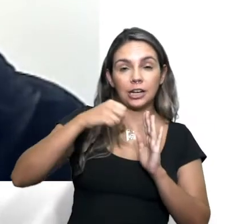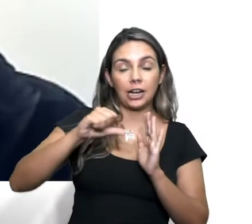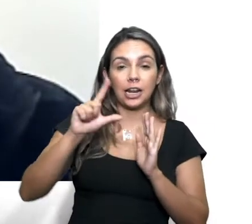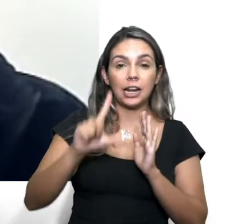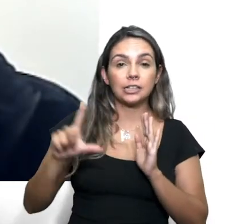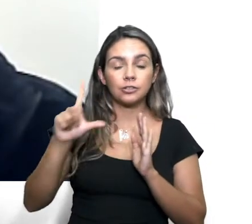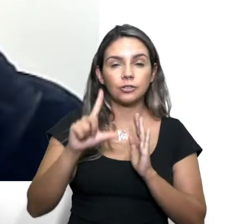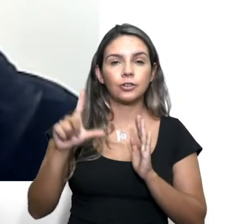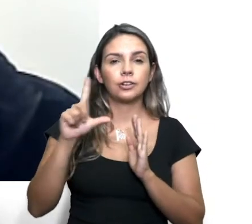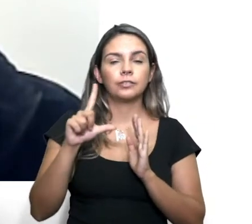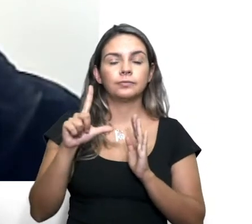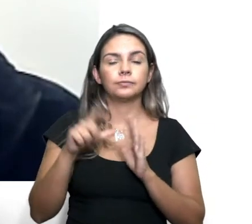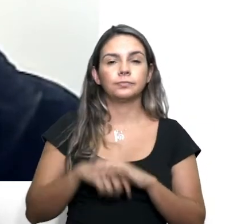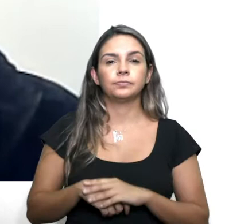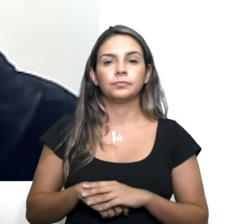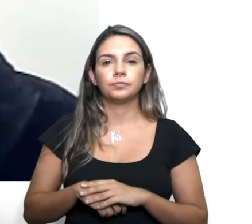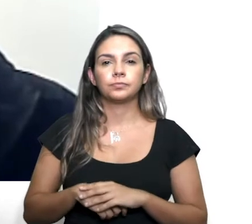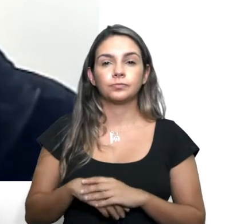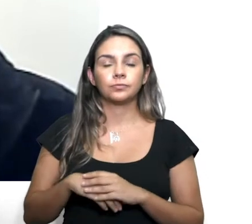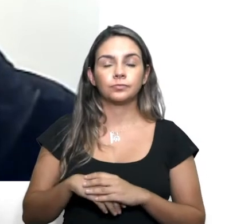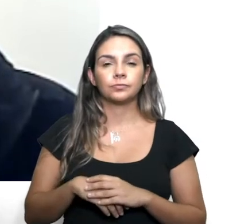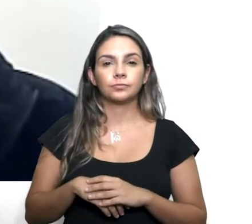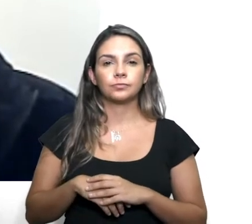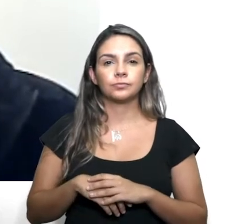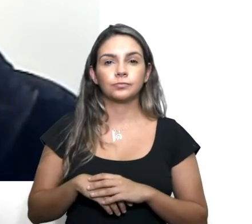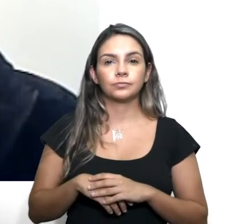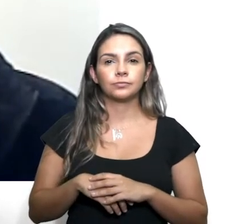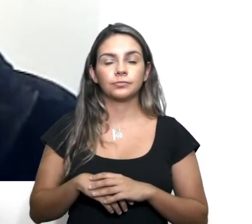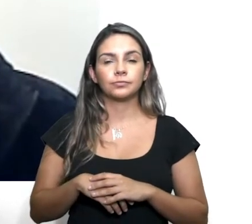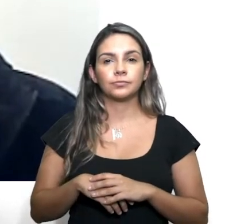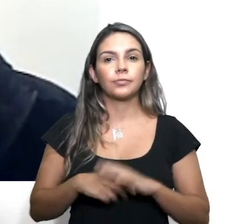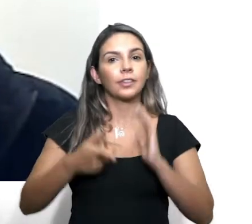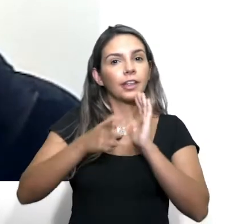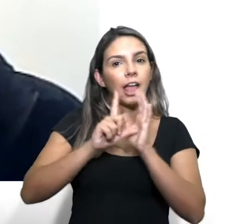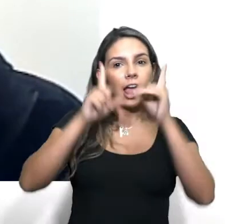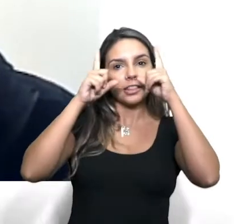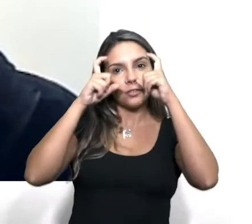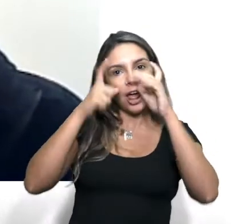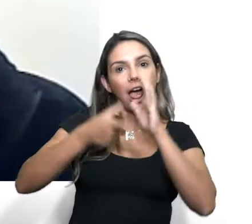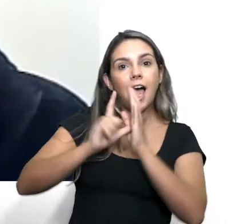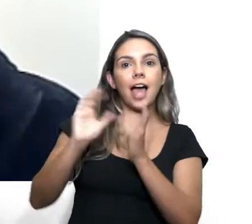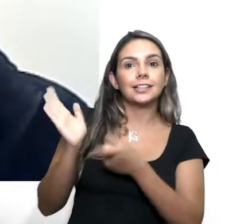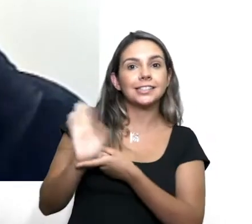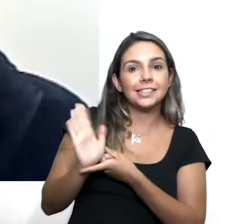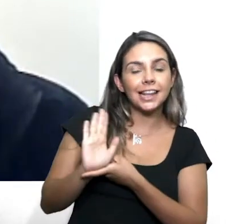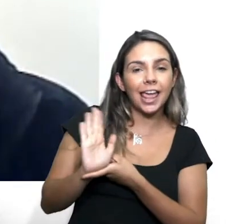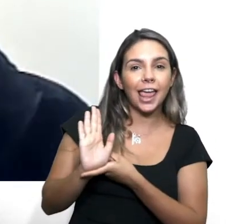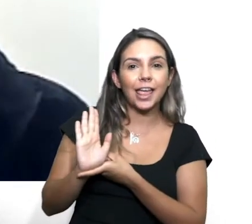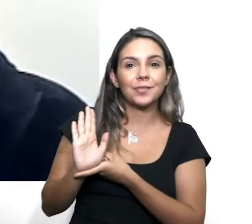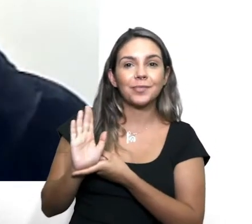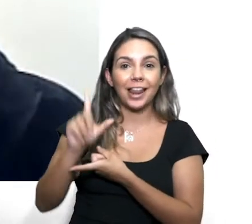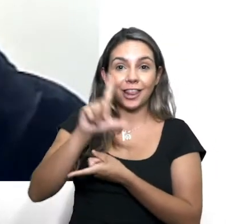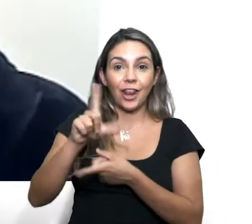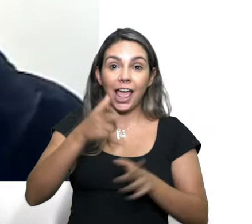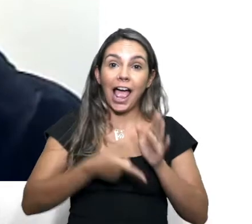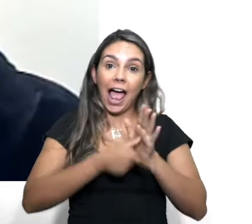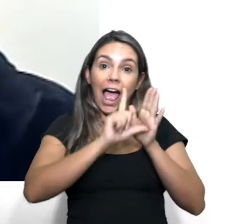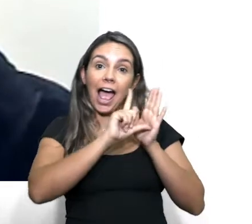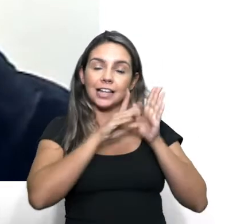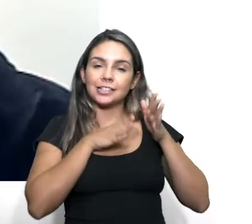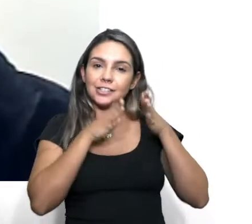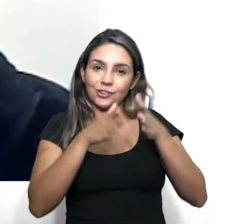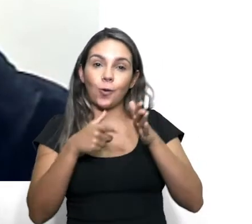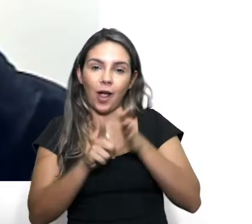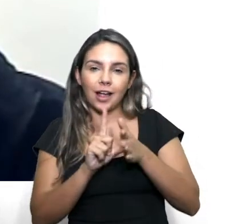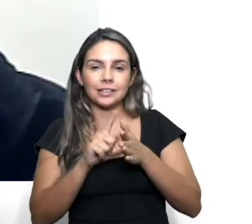literatura quase antes da fotografia, do cinema, portanto é uma literatura que de alguma